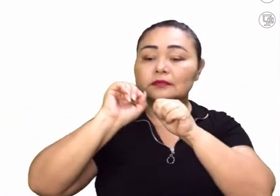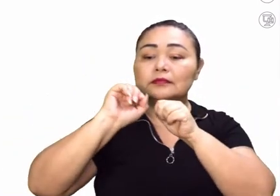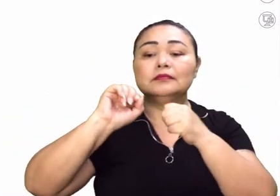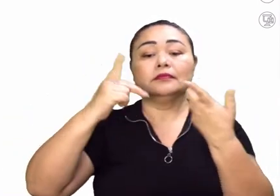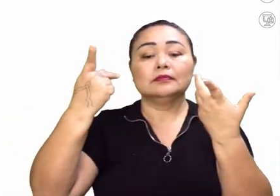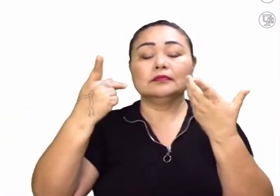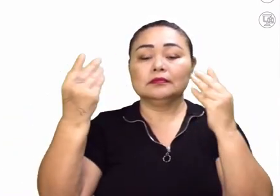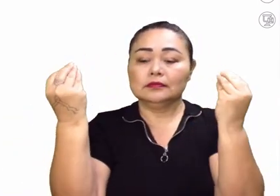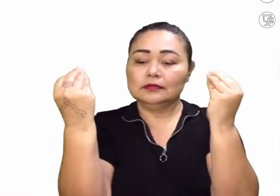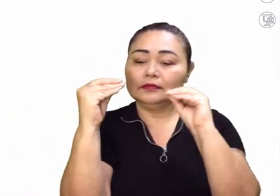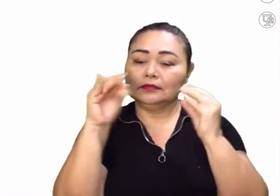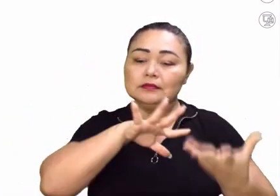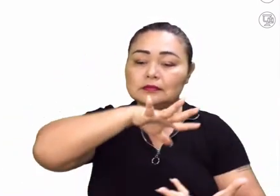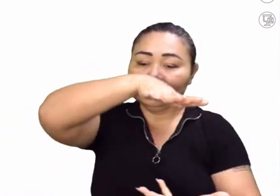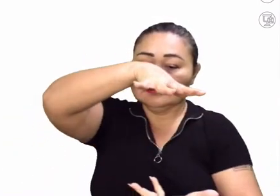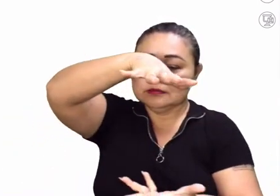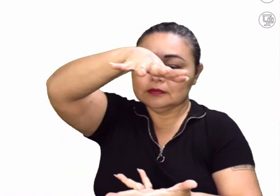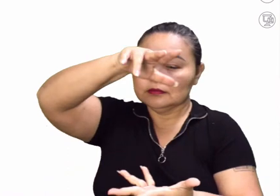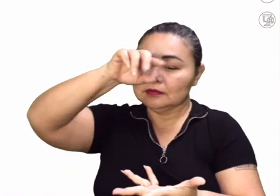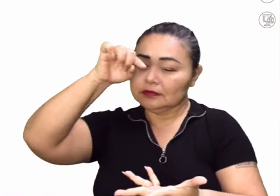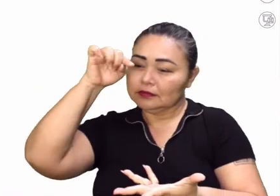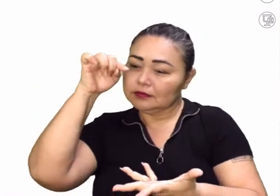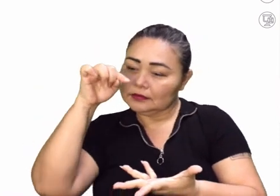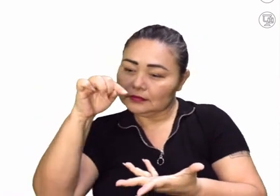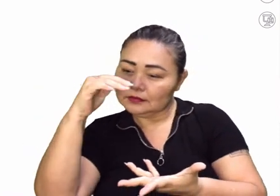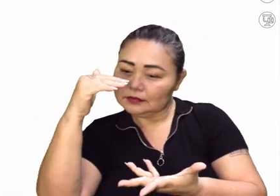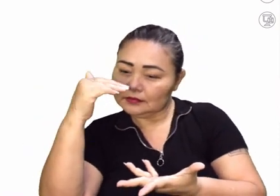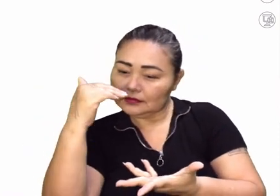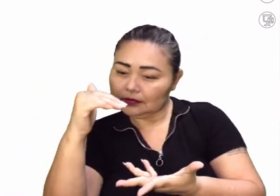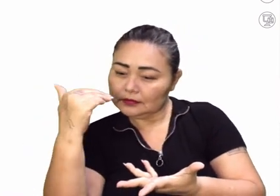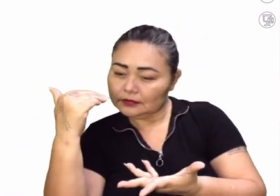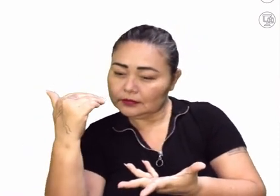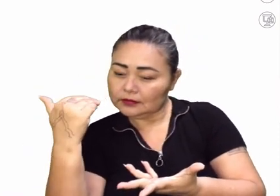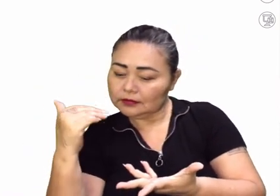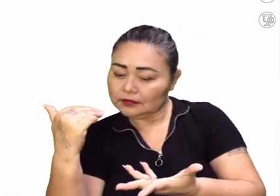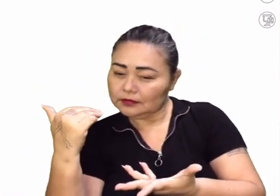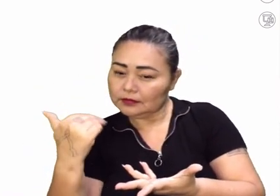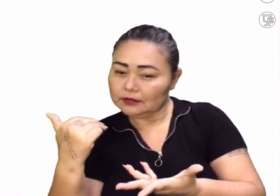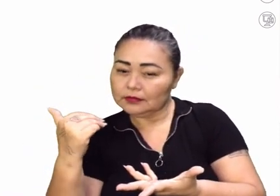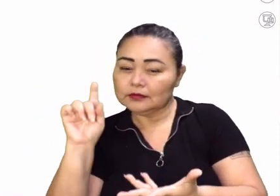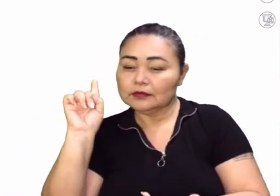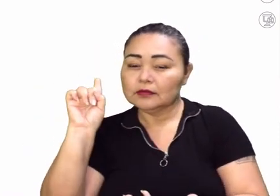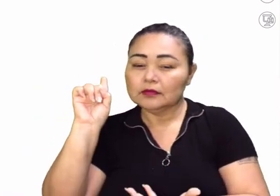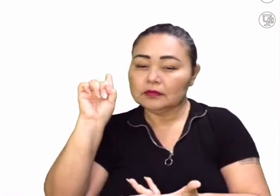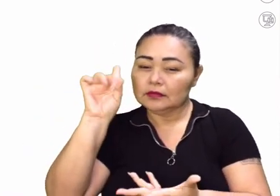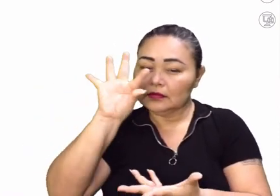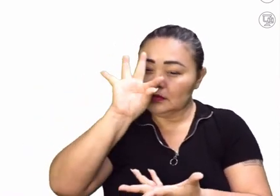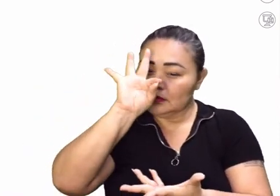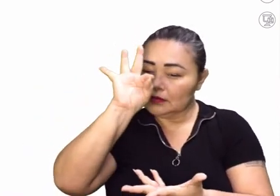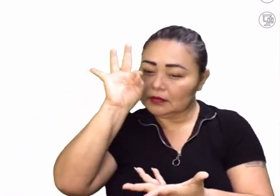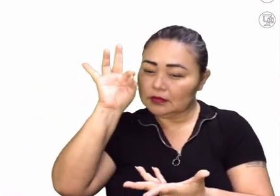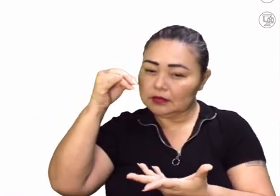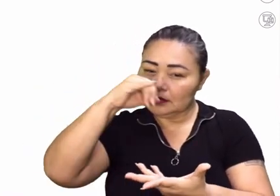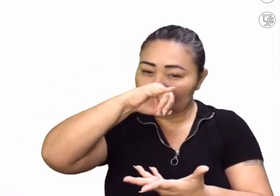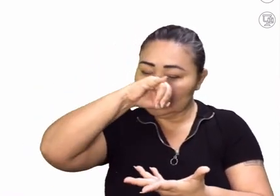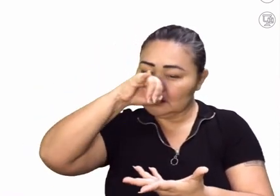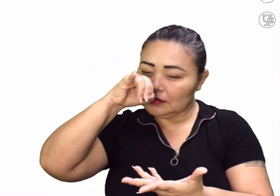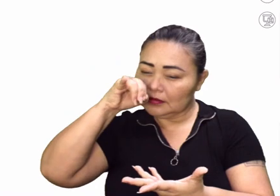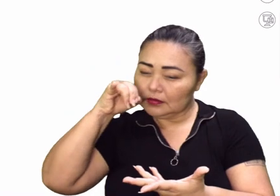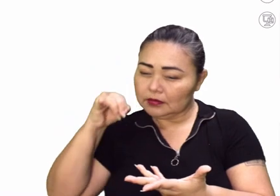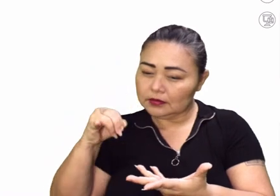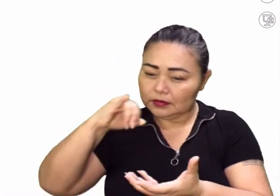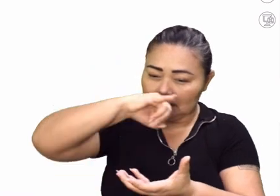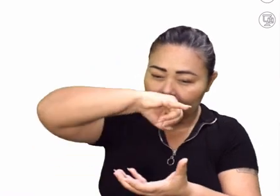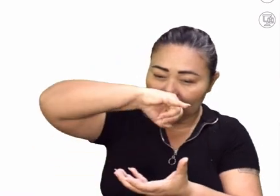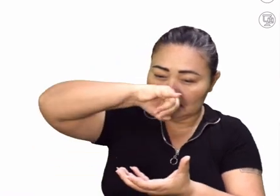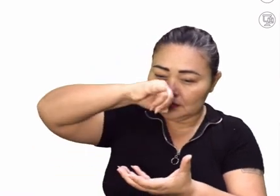Terra olha só essa parte mais fininha aqui ó